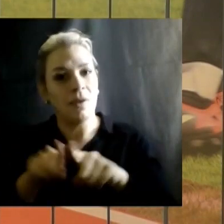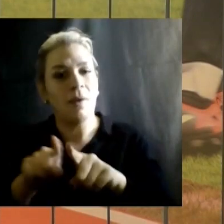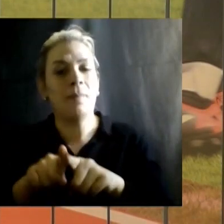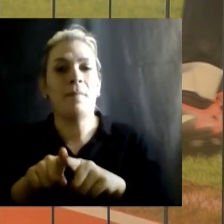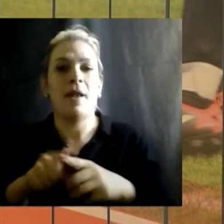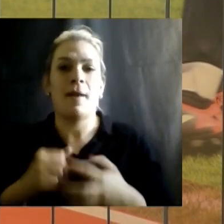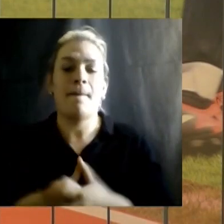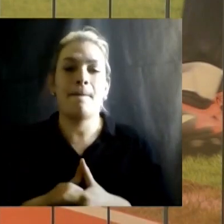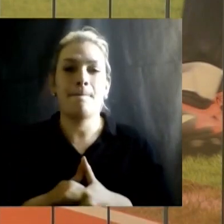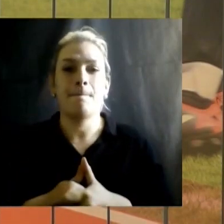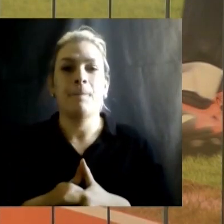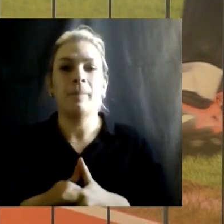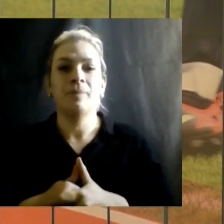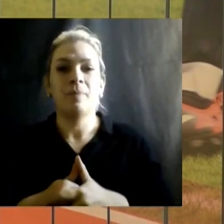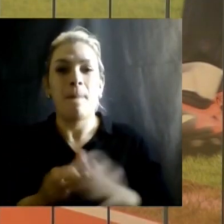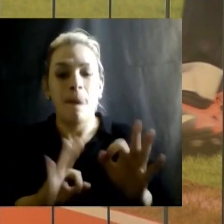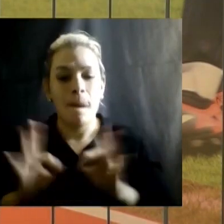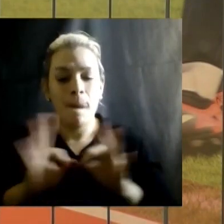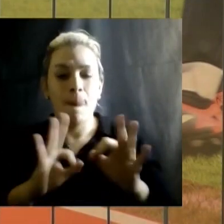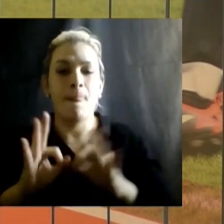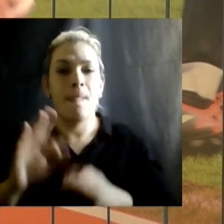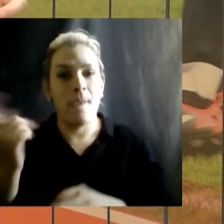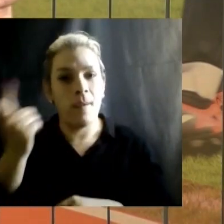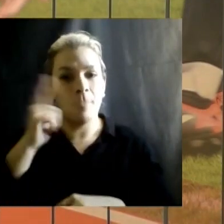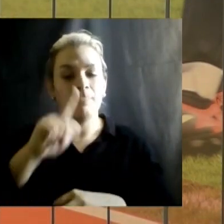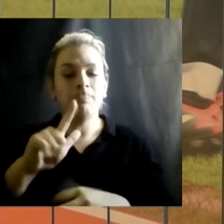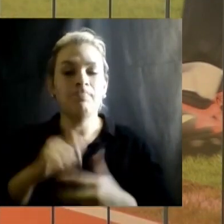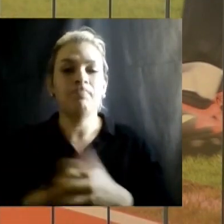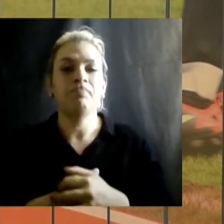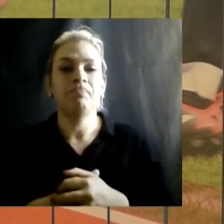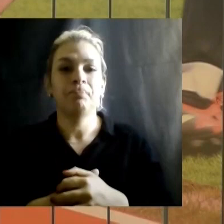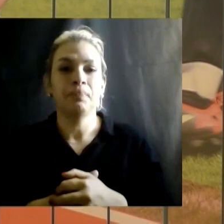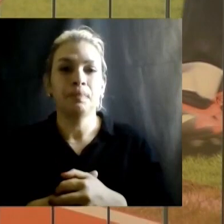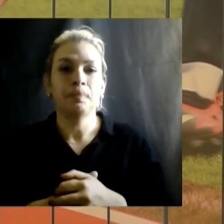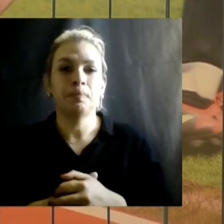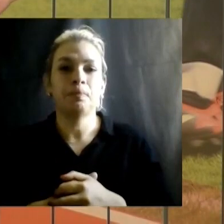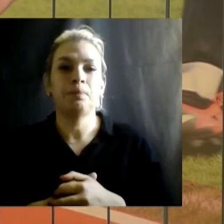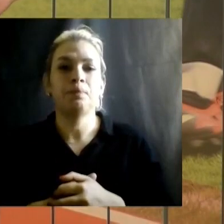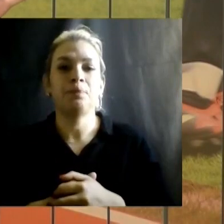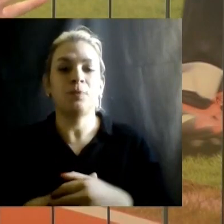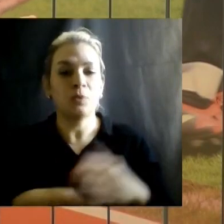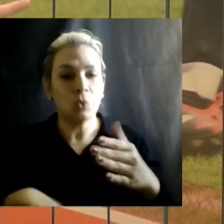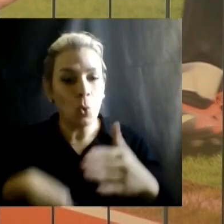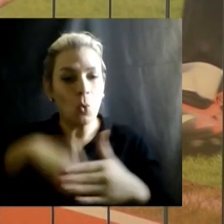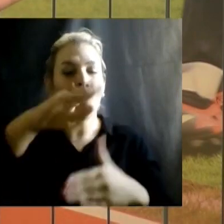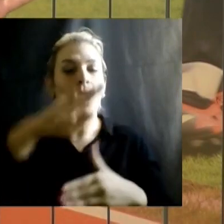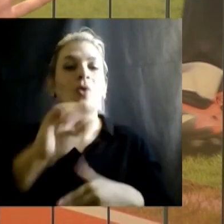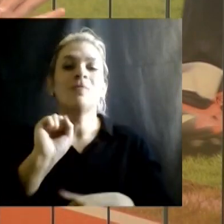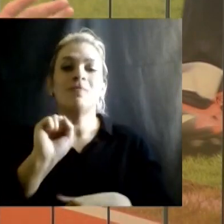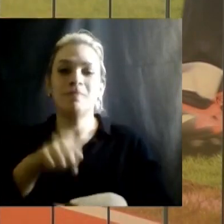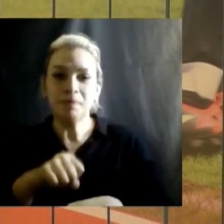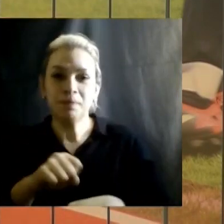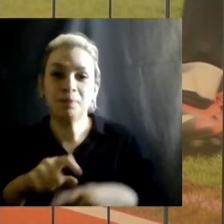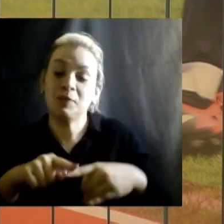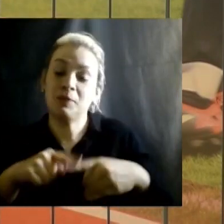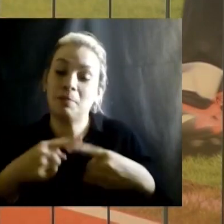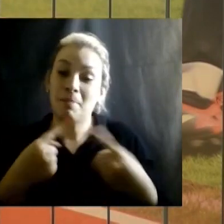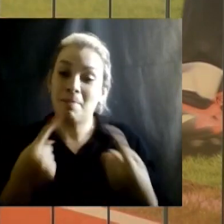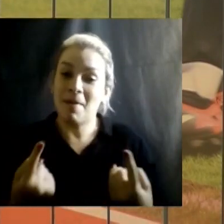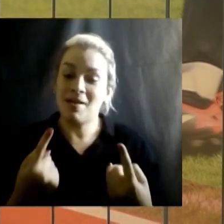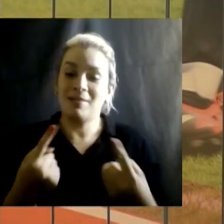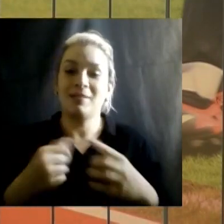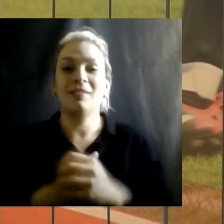brasileiro, principalmente no primeiro tempo, né? Marcou o gol e aí foi difícil furar o bloqueio, mas a vitória veio